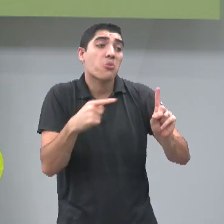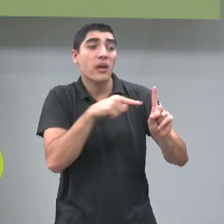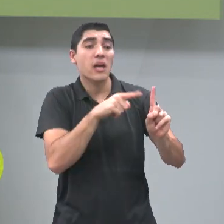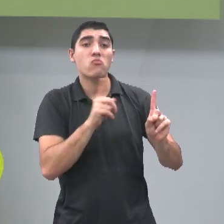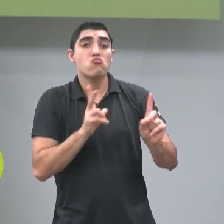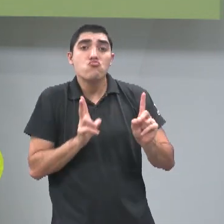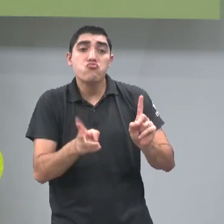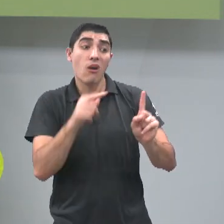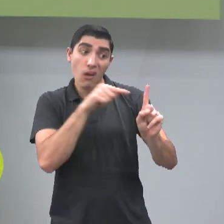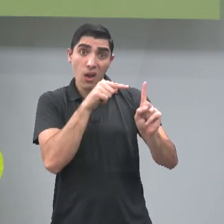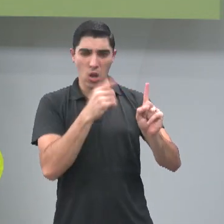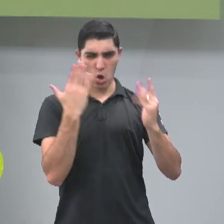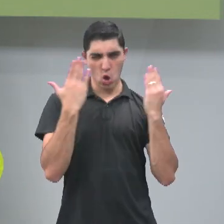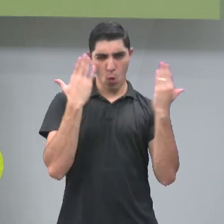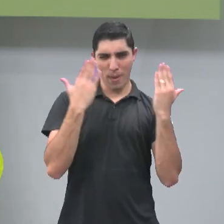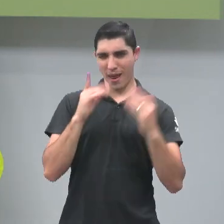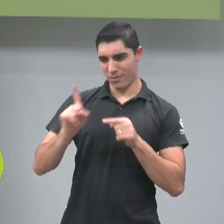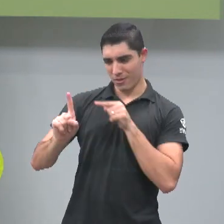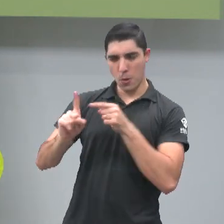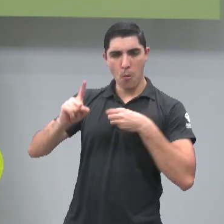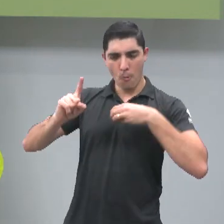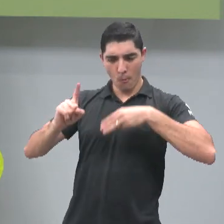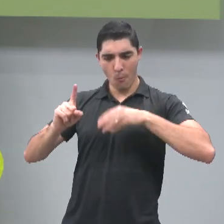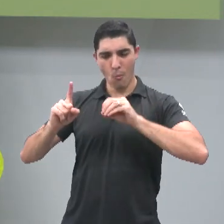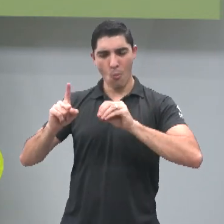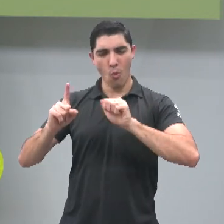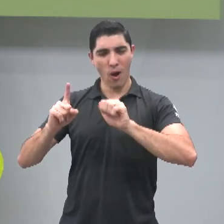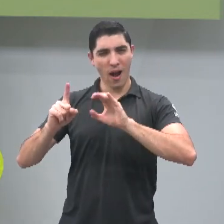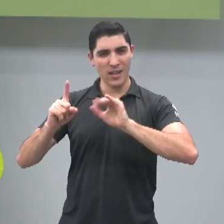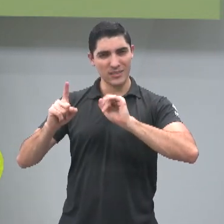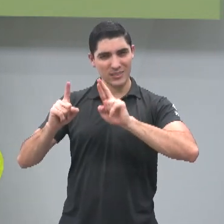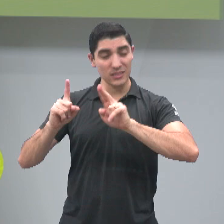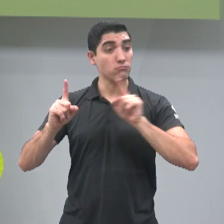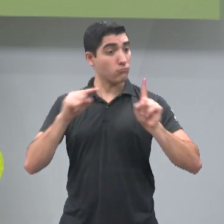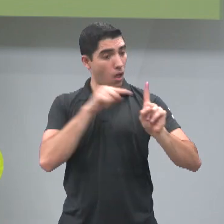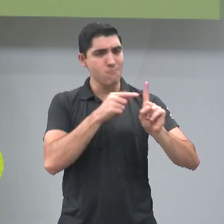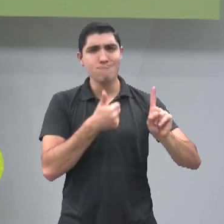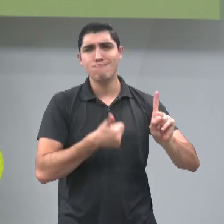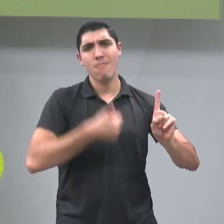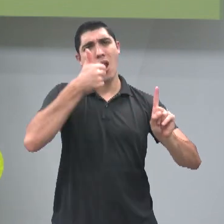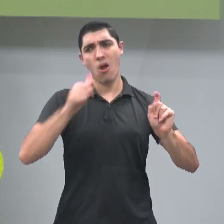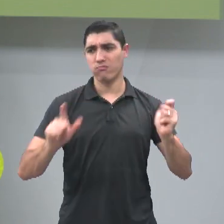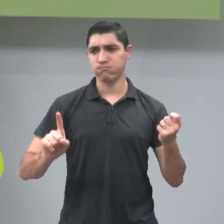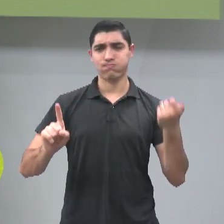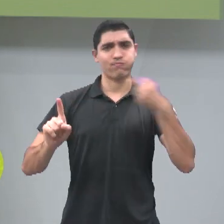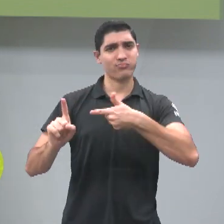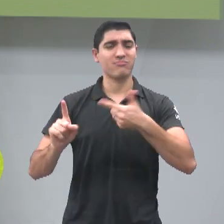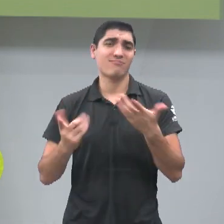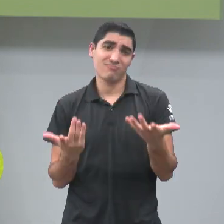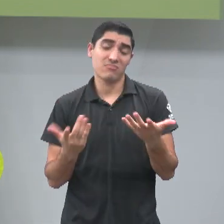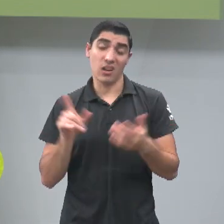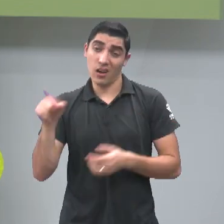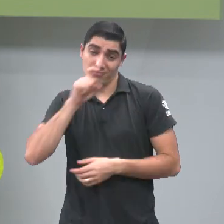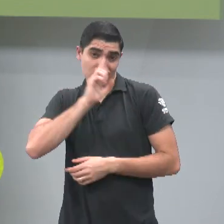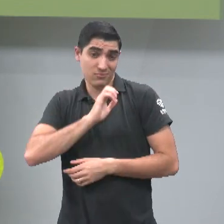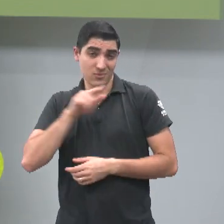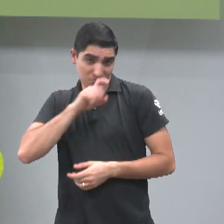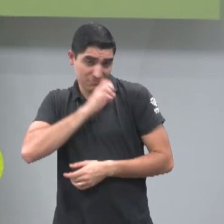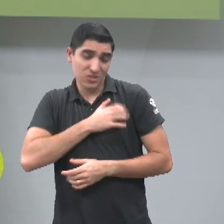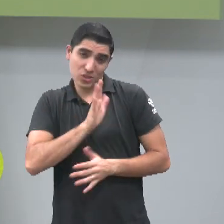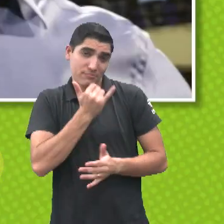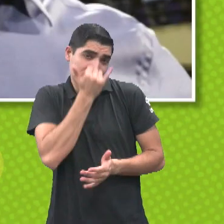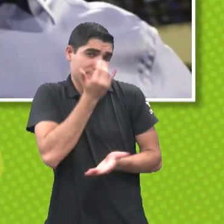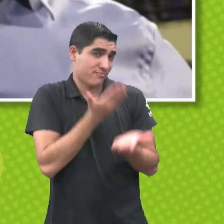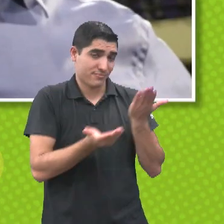técnico que o Moacir Júnior, então aí é esse erro aí que a SAF teve. Agora vem o técnico aí,